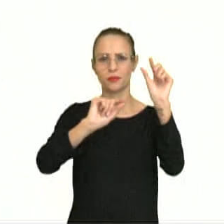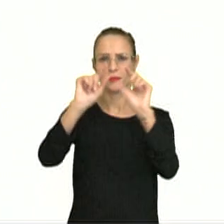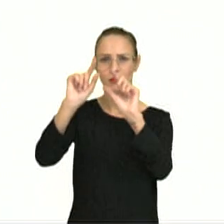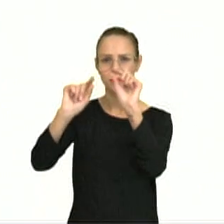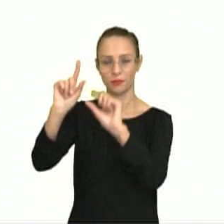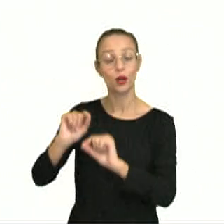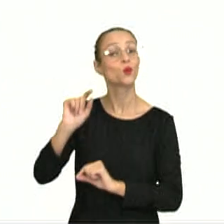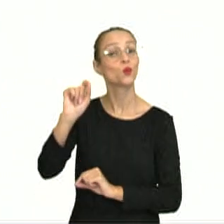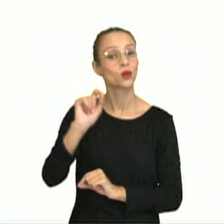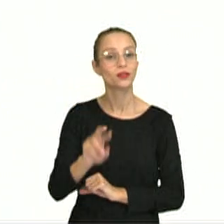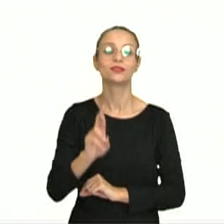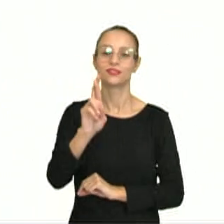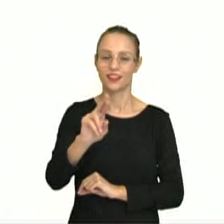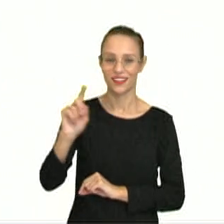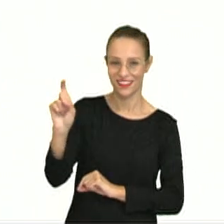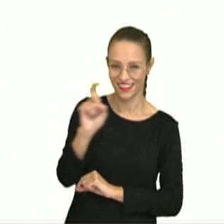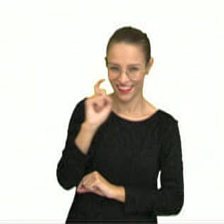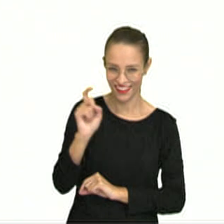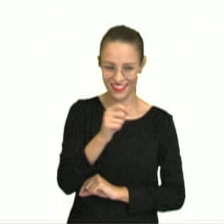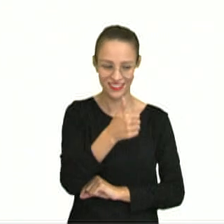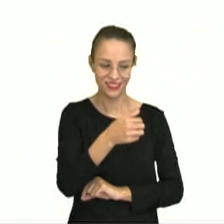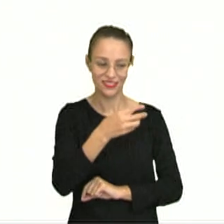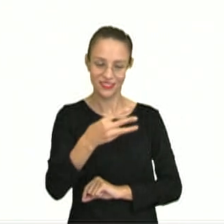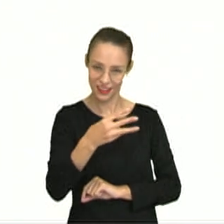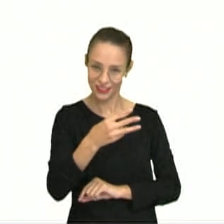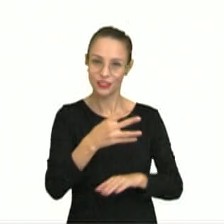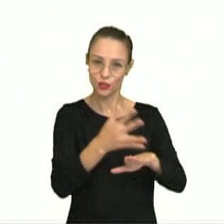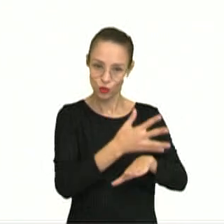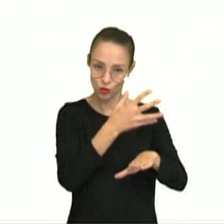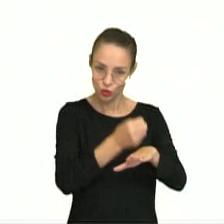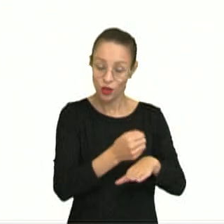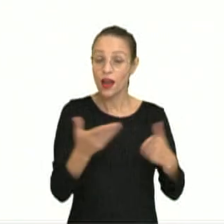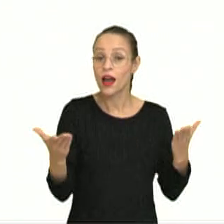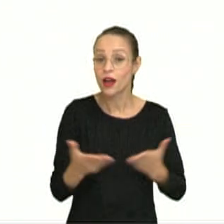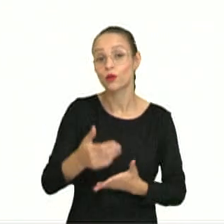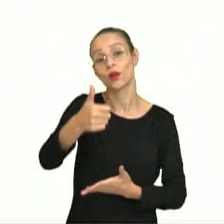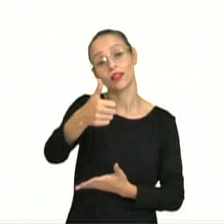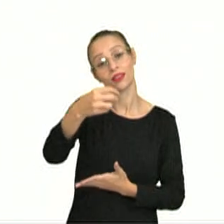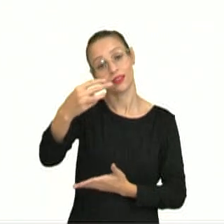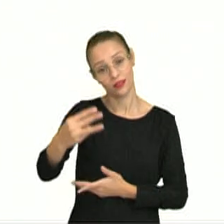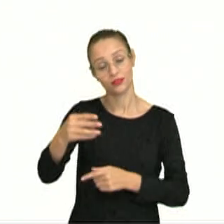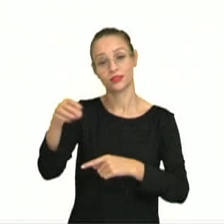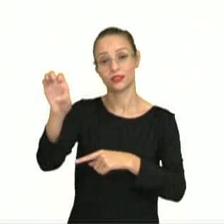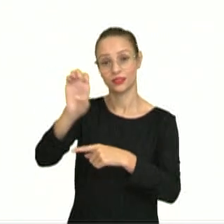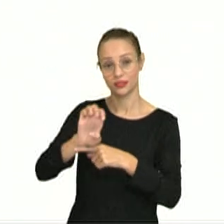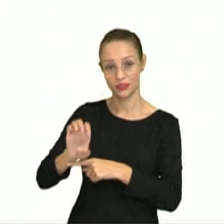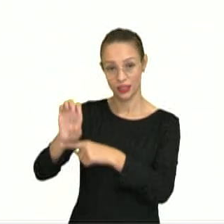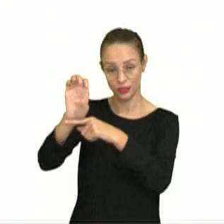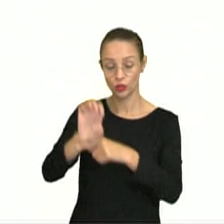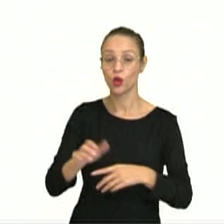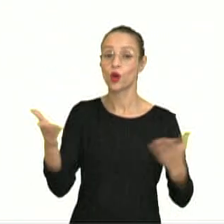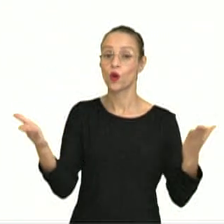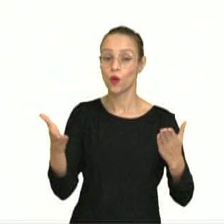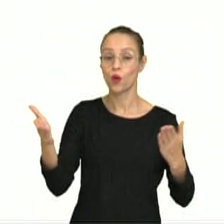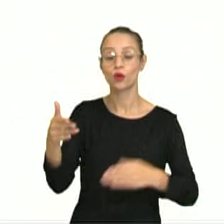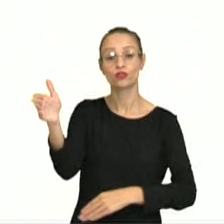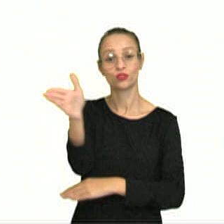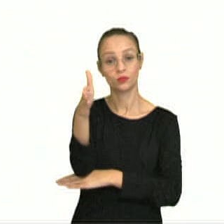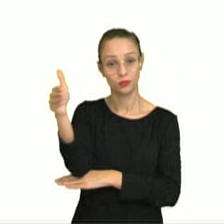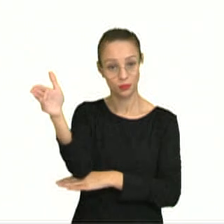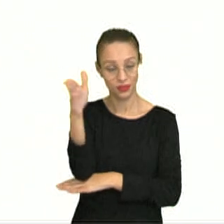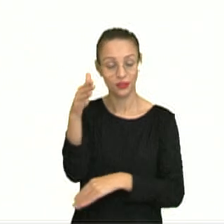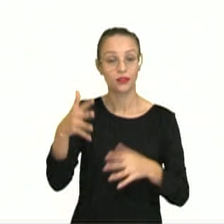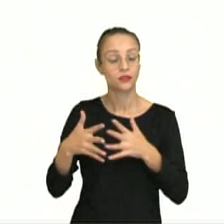vão representar as antigas 13 colônias, que agora são 13 estados. A bandeira dos Estados Unidos hoje é bem parecida com